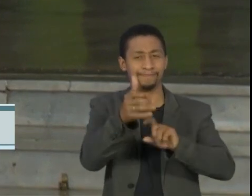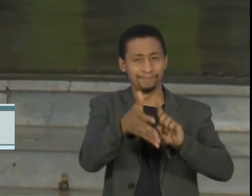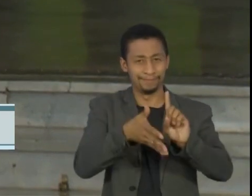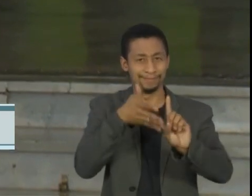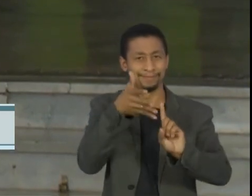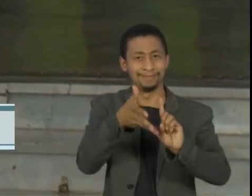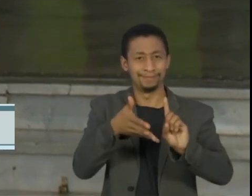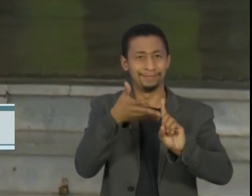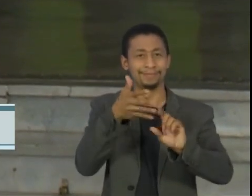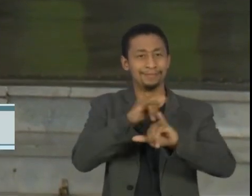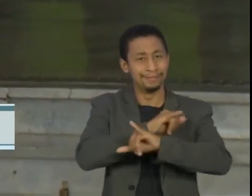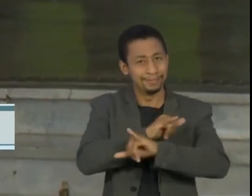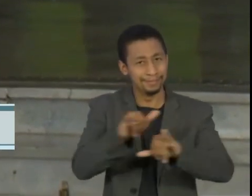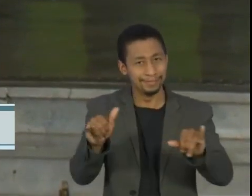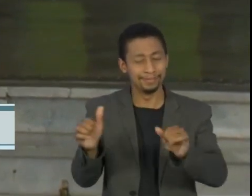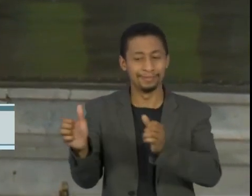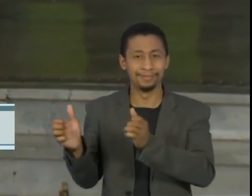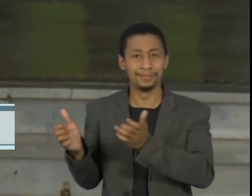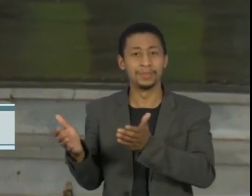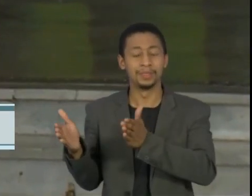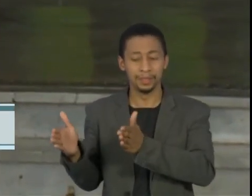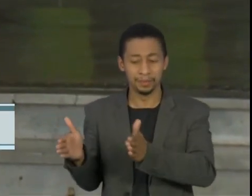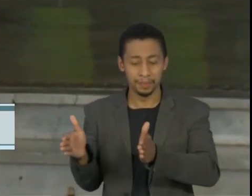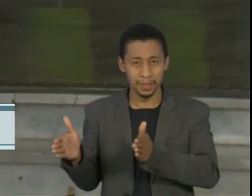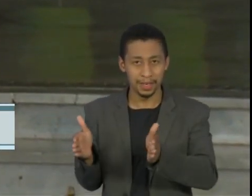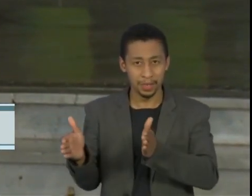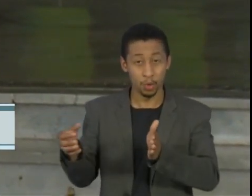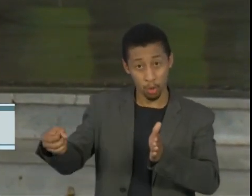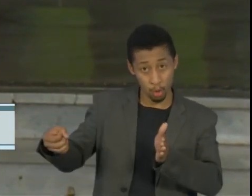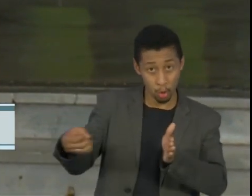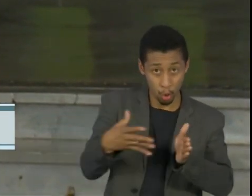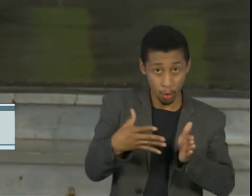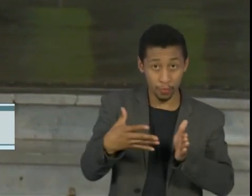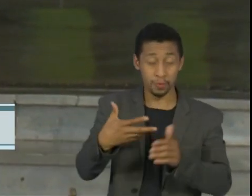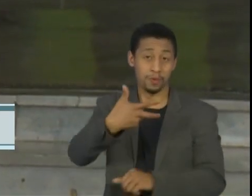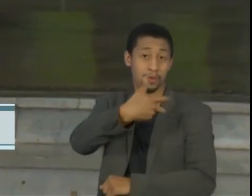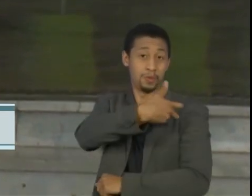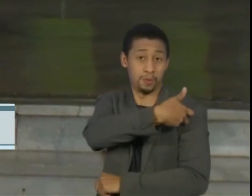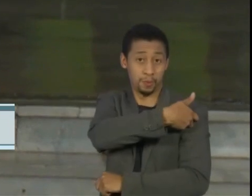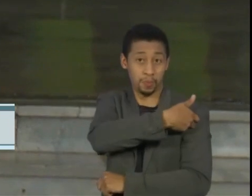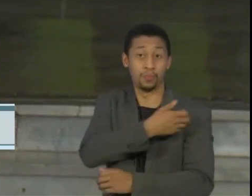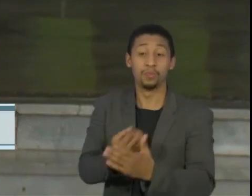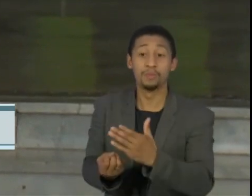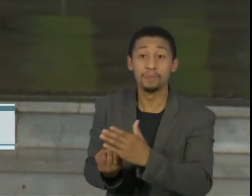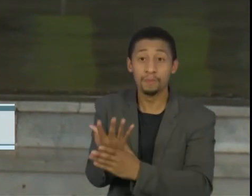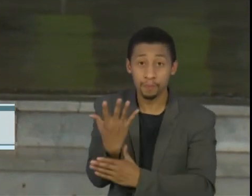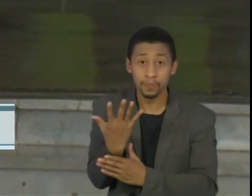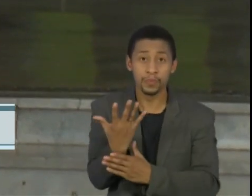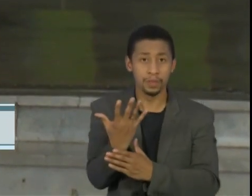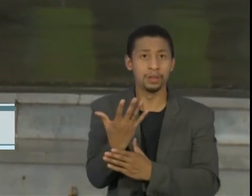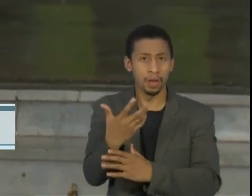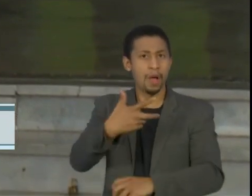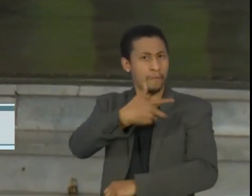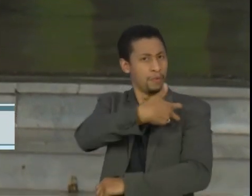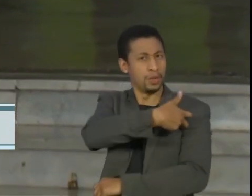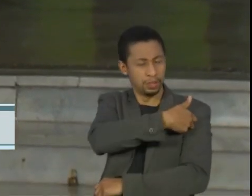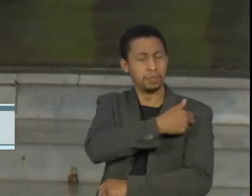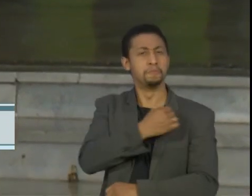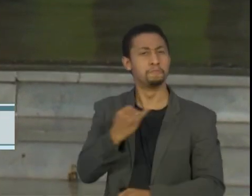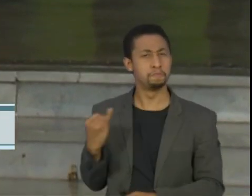uma fase do desenvolvimento da vacina, uma das vacinas mais promissoras do mundo nesse